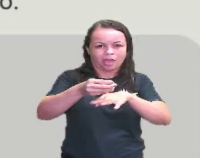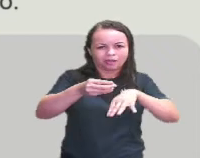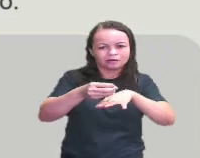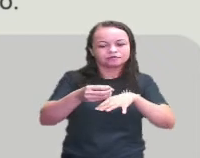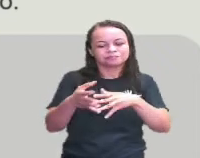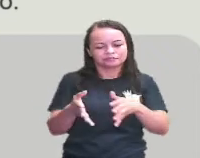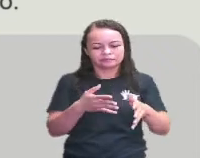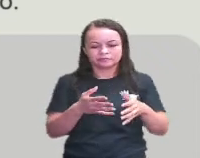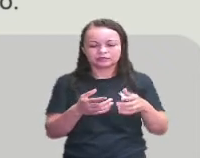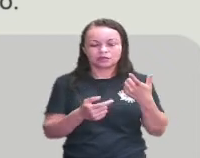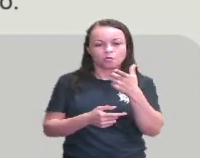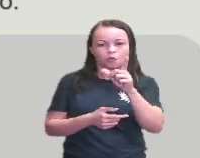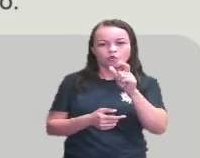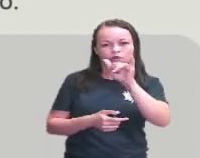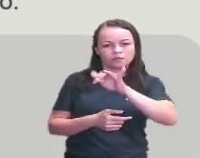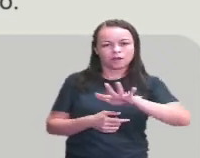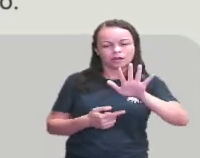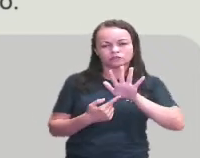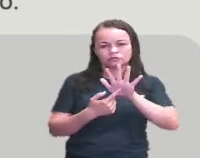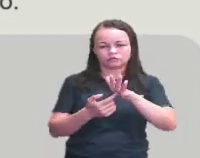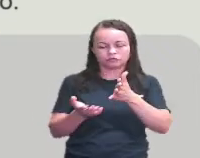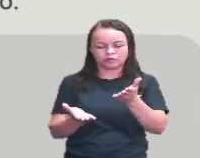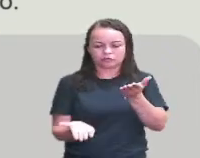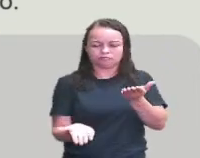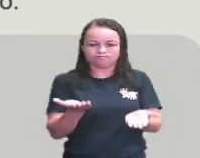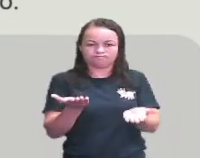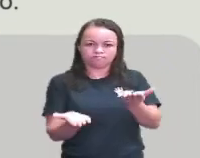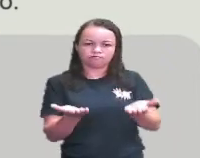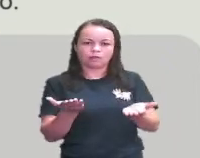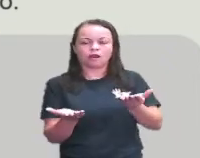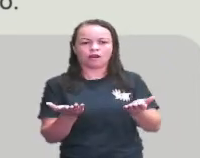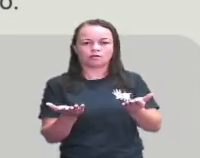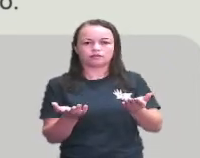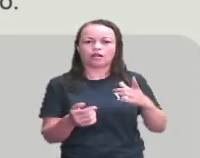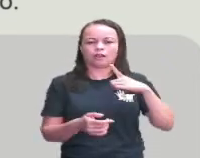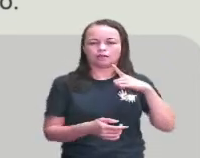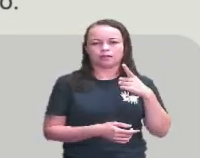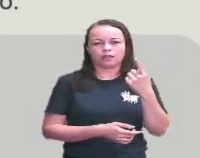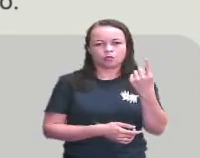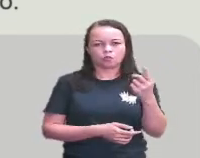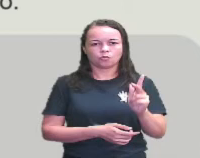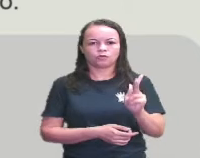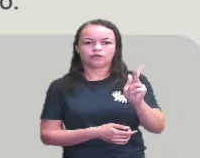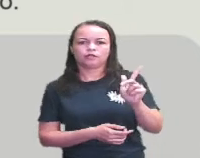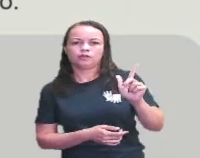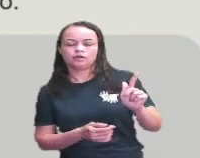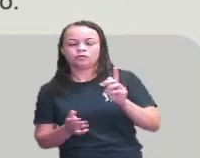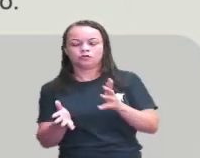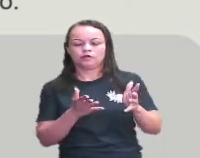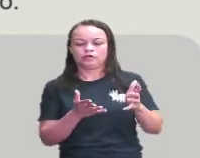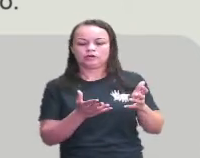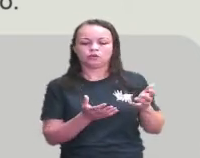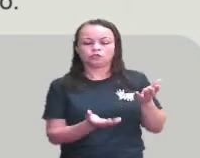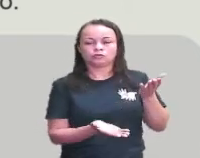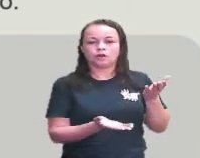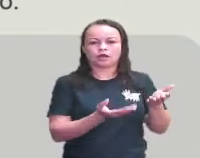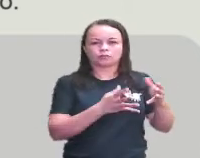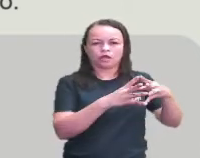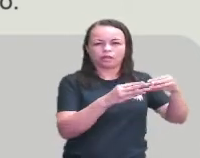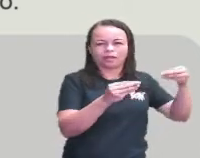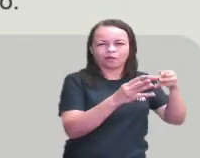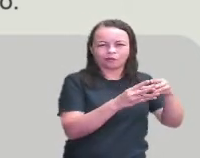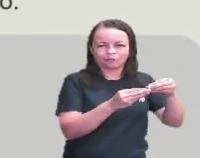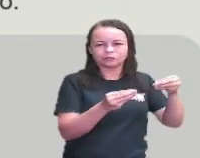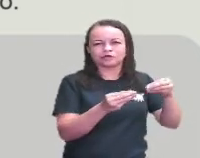a balança, ela possui 1 kg, mas de um lado é 1 kg de algodão, no outro lado é